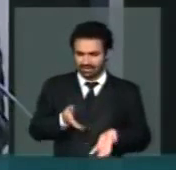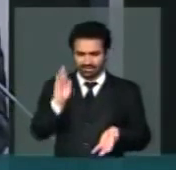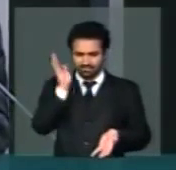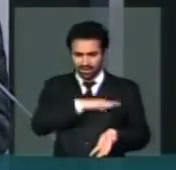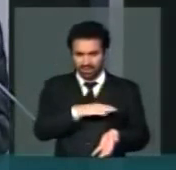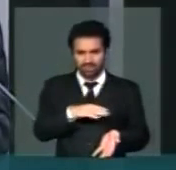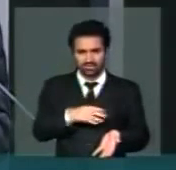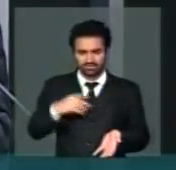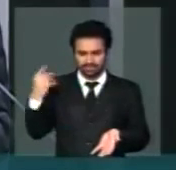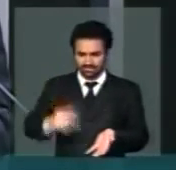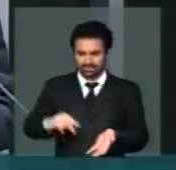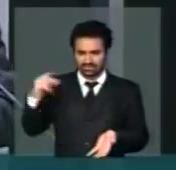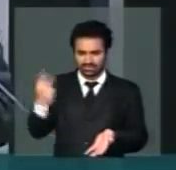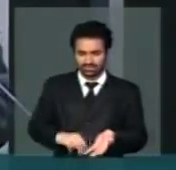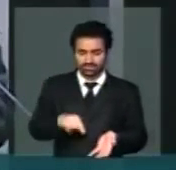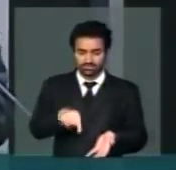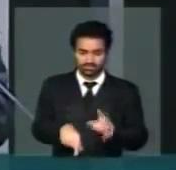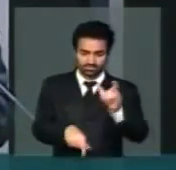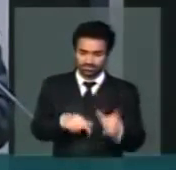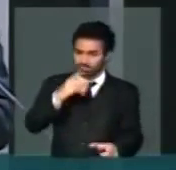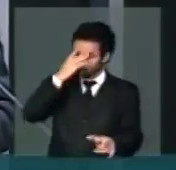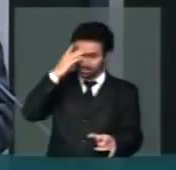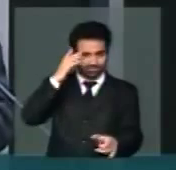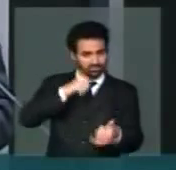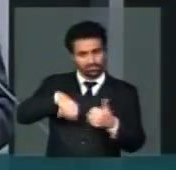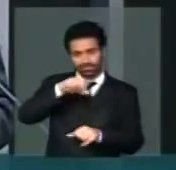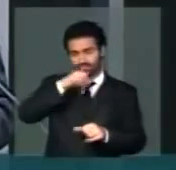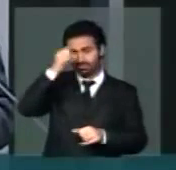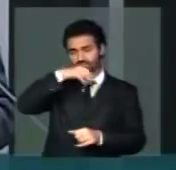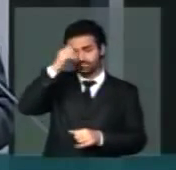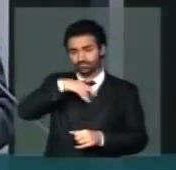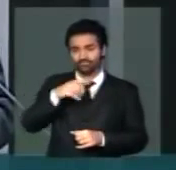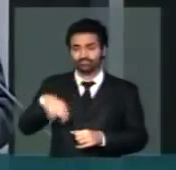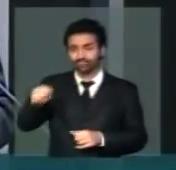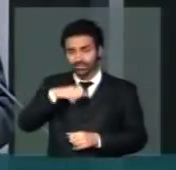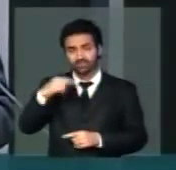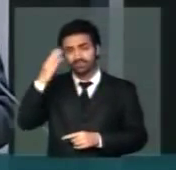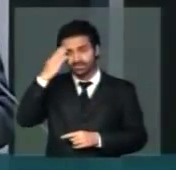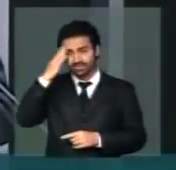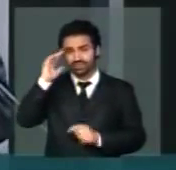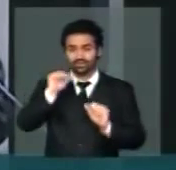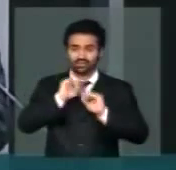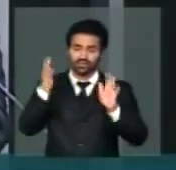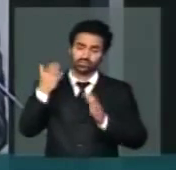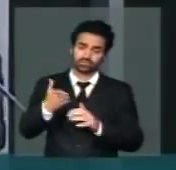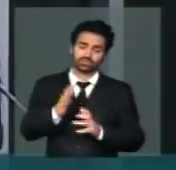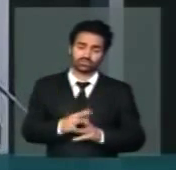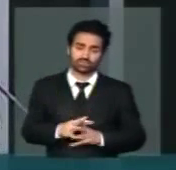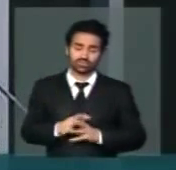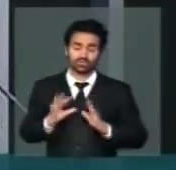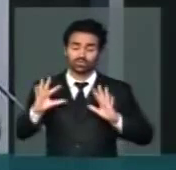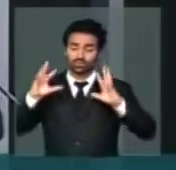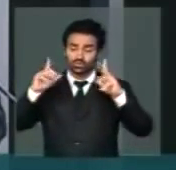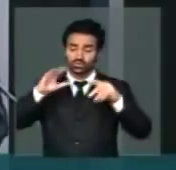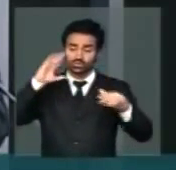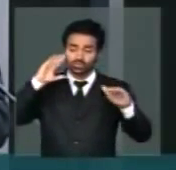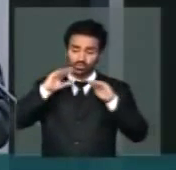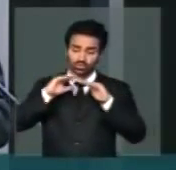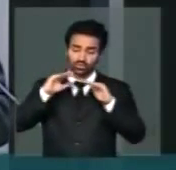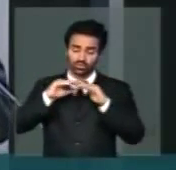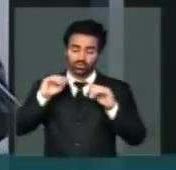dessa realidade brutal. Será que não é possível entendermos isso? Todos concordamos